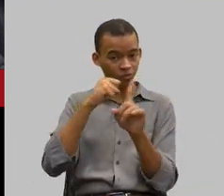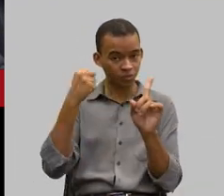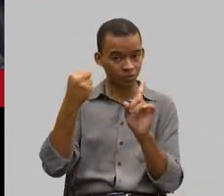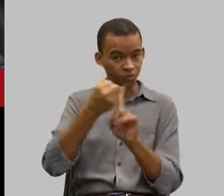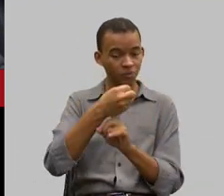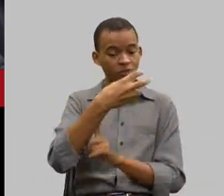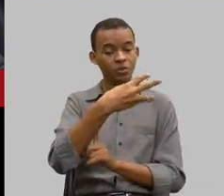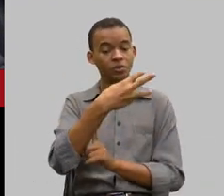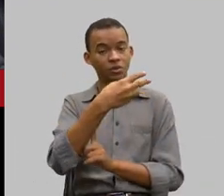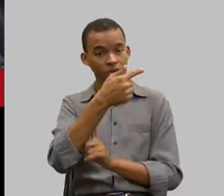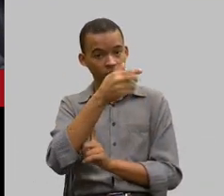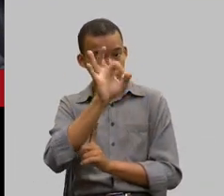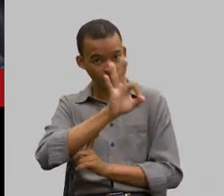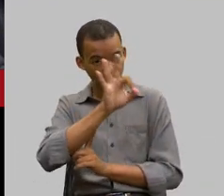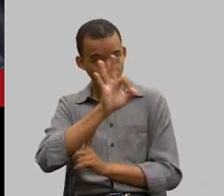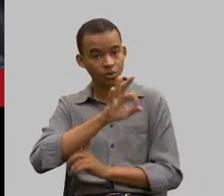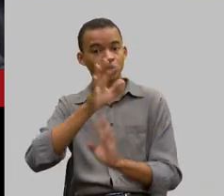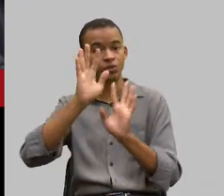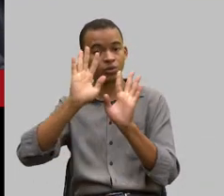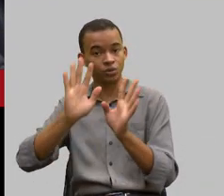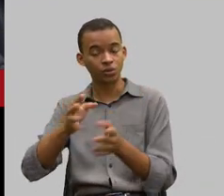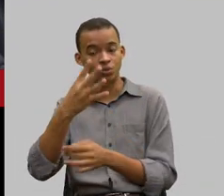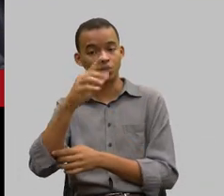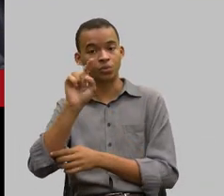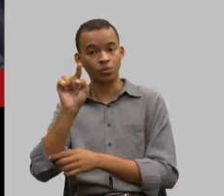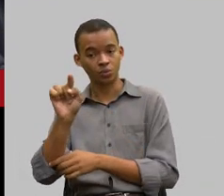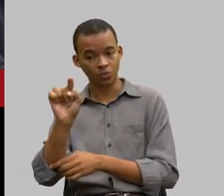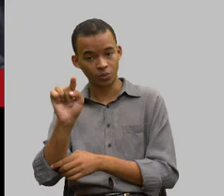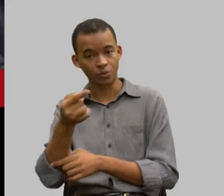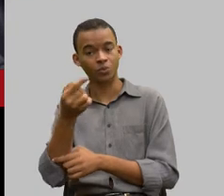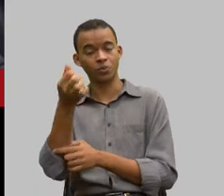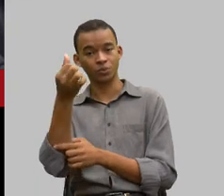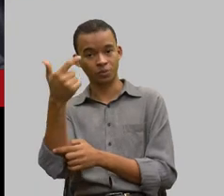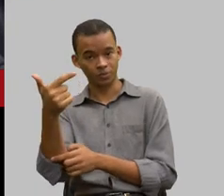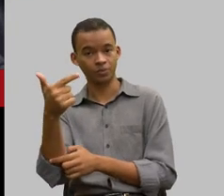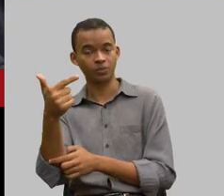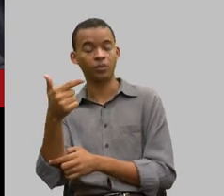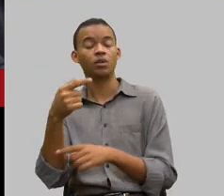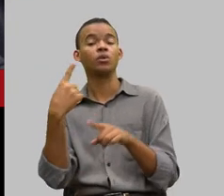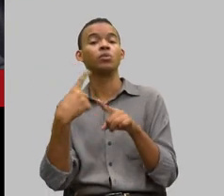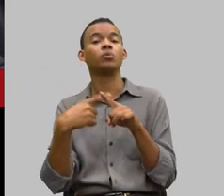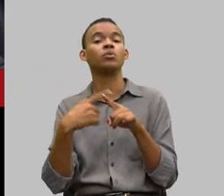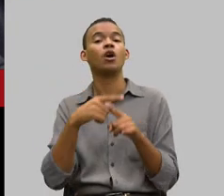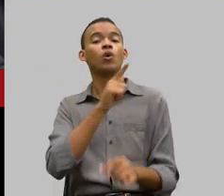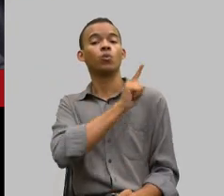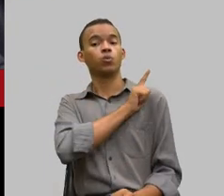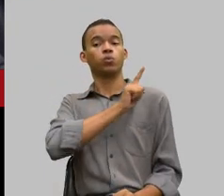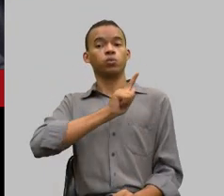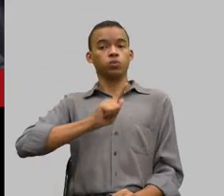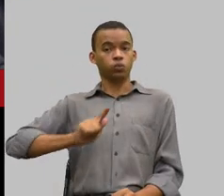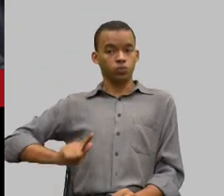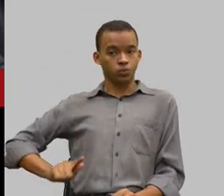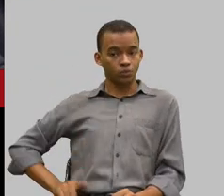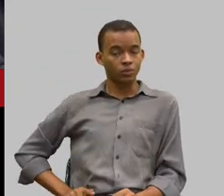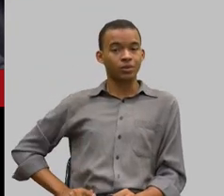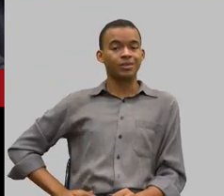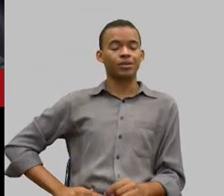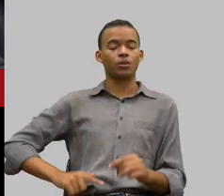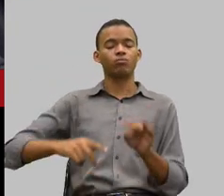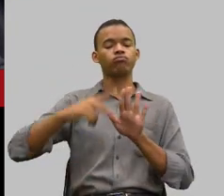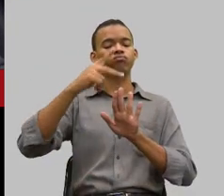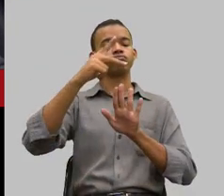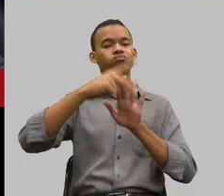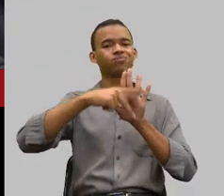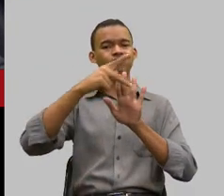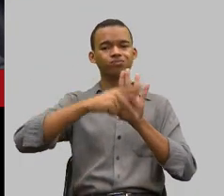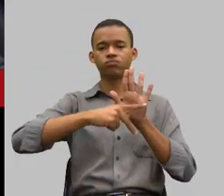os 4.62 segundo porque o governador até hoje não sancionou o projeto